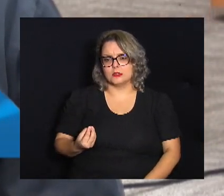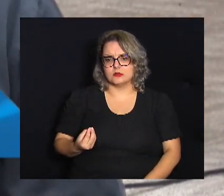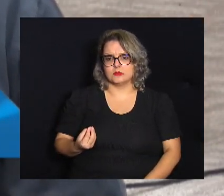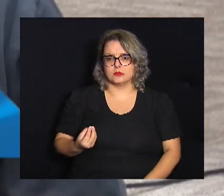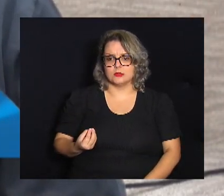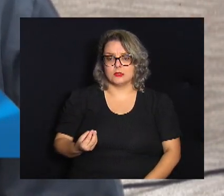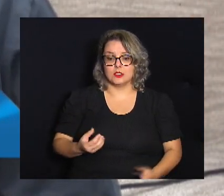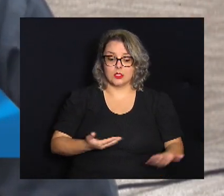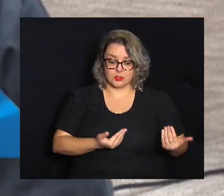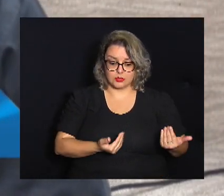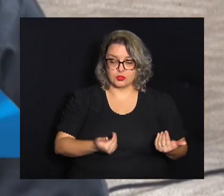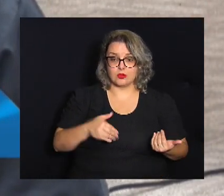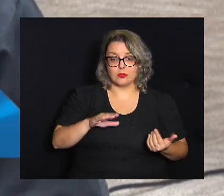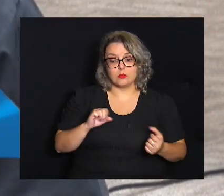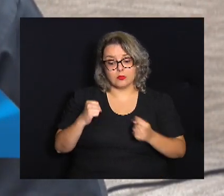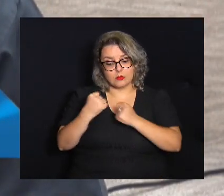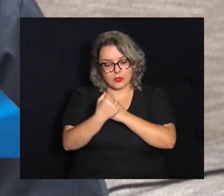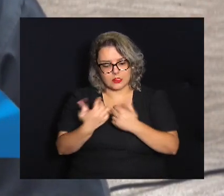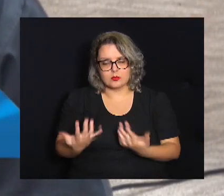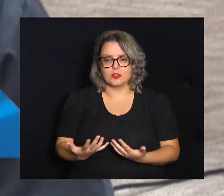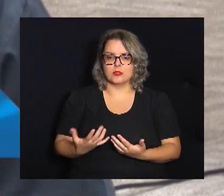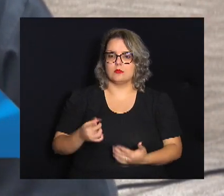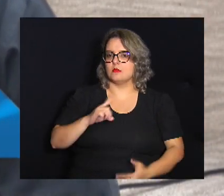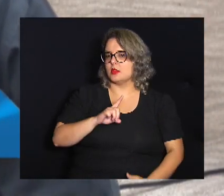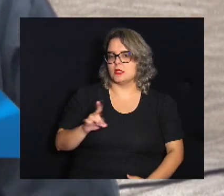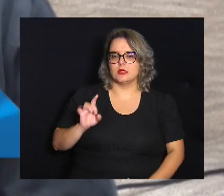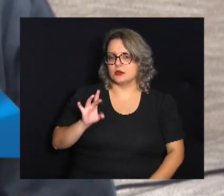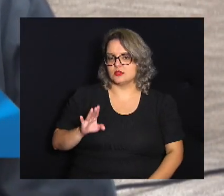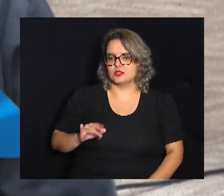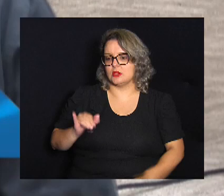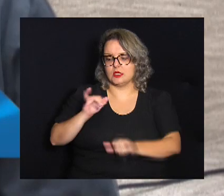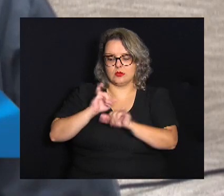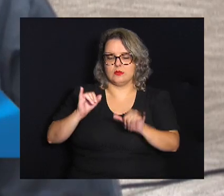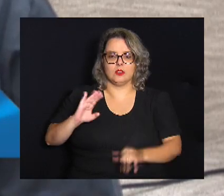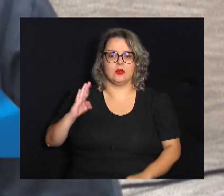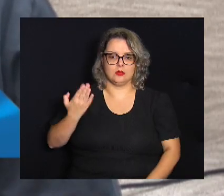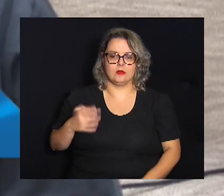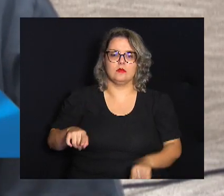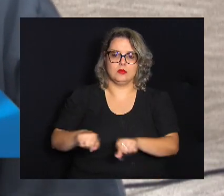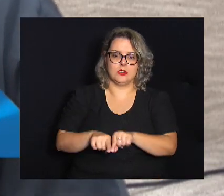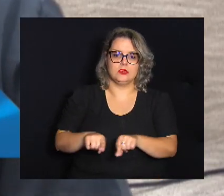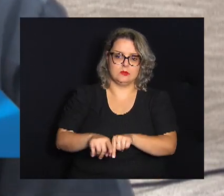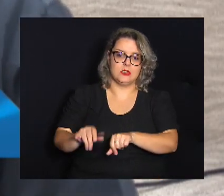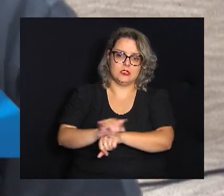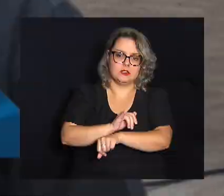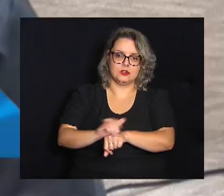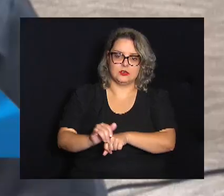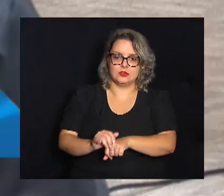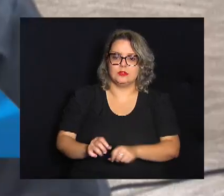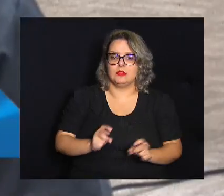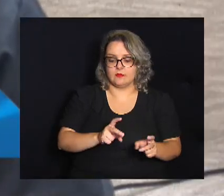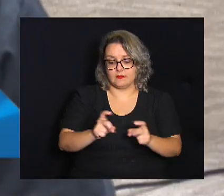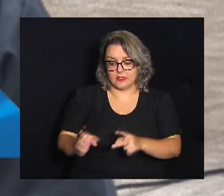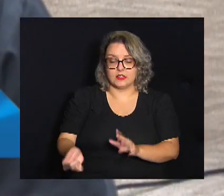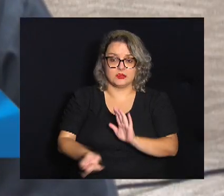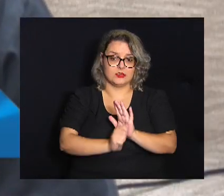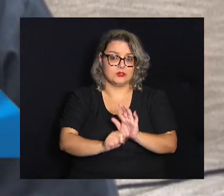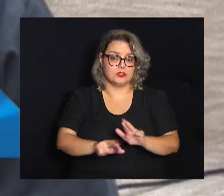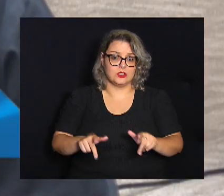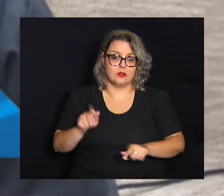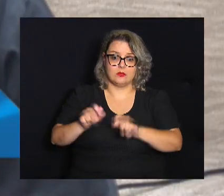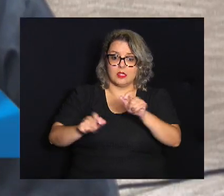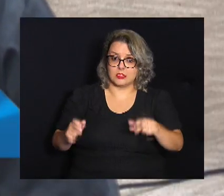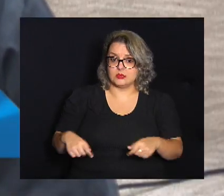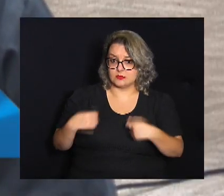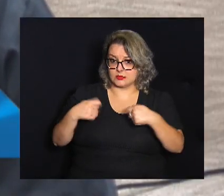um pouco mais protegidos, para não caírem não só em fake news, mas também em armadilhas do próprio tráfico de drogas. As pessoas